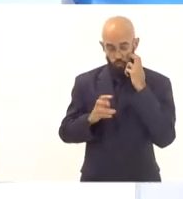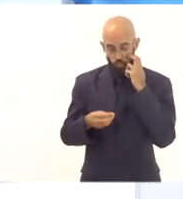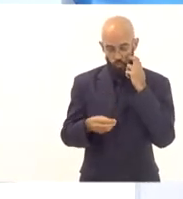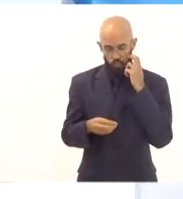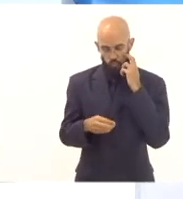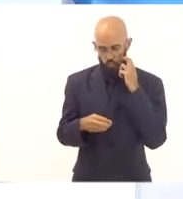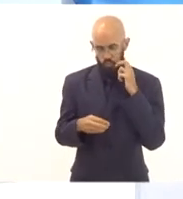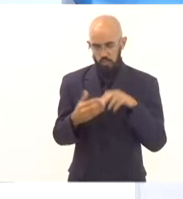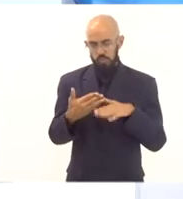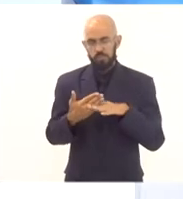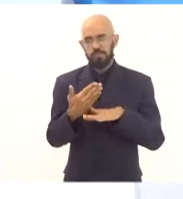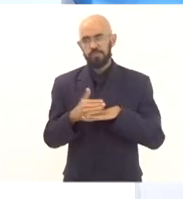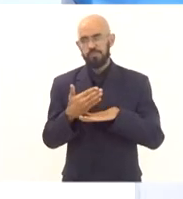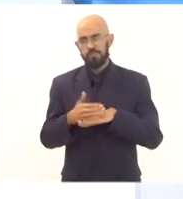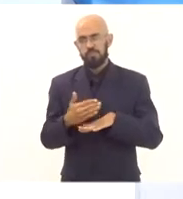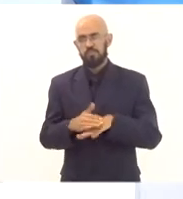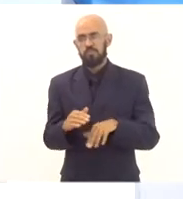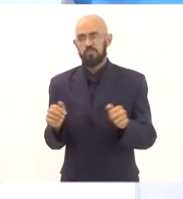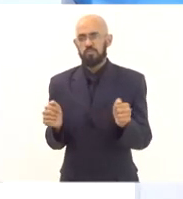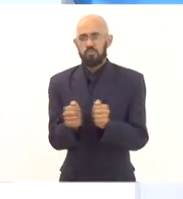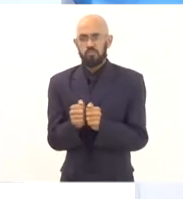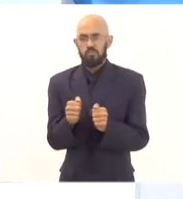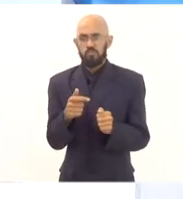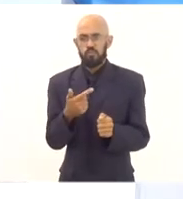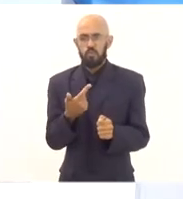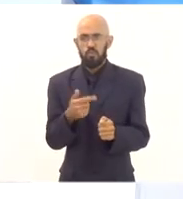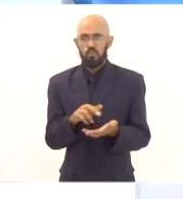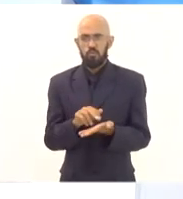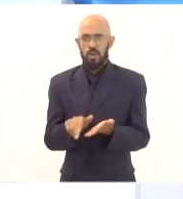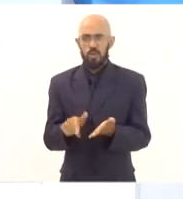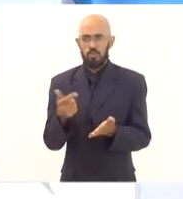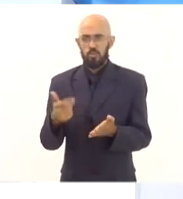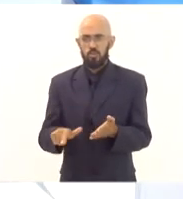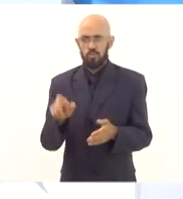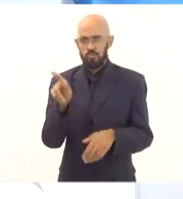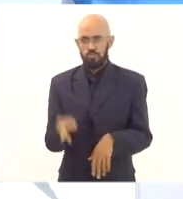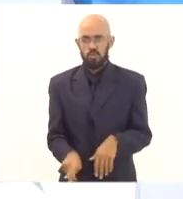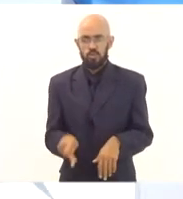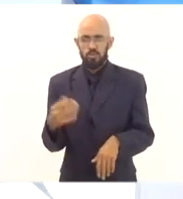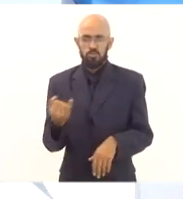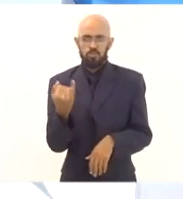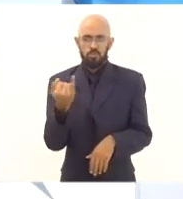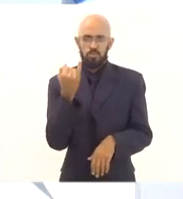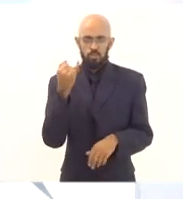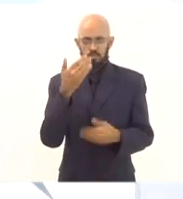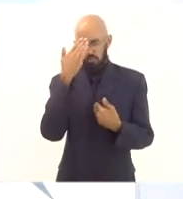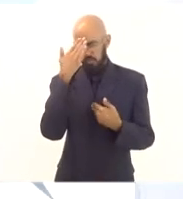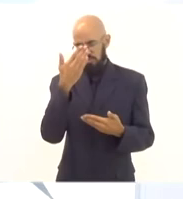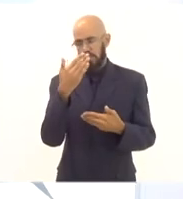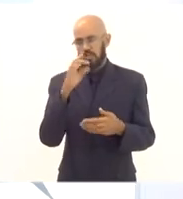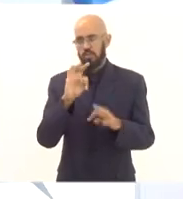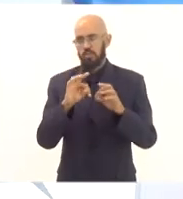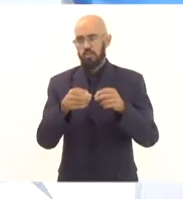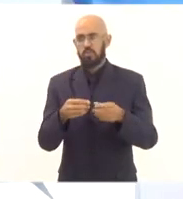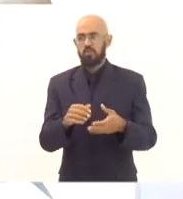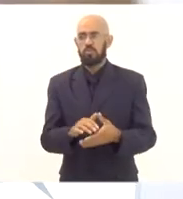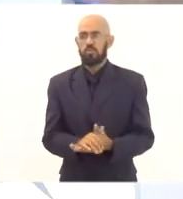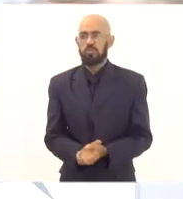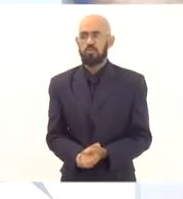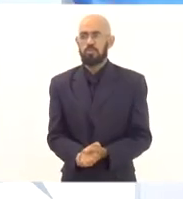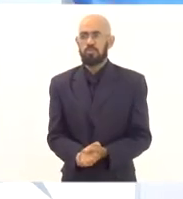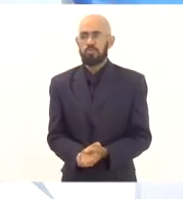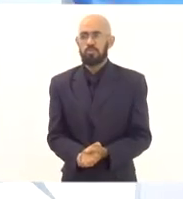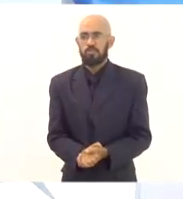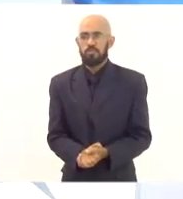desse programa junto com várias outras pessoas que foram muito importantes estão muito obrigado a todos eu passo a passo